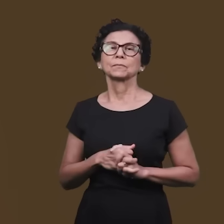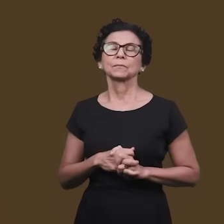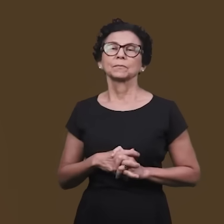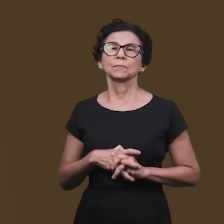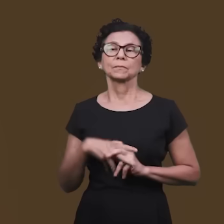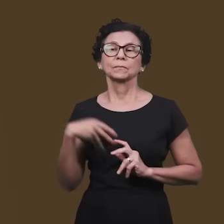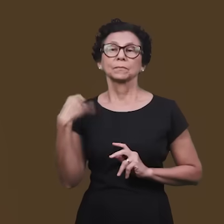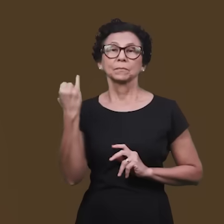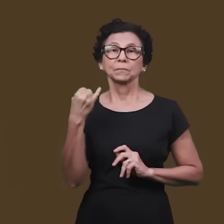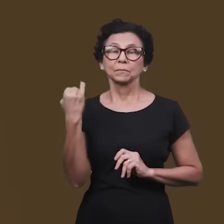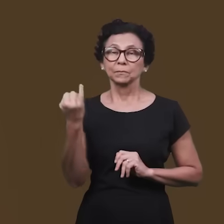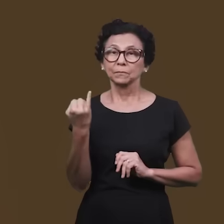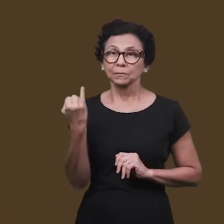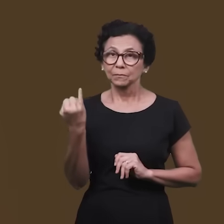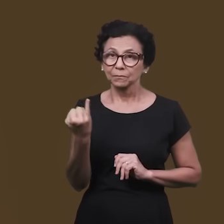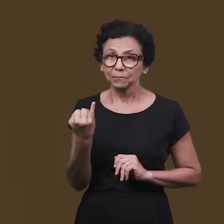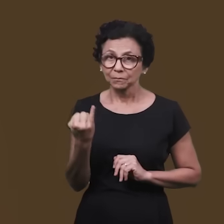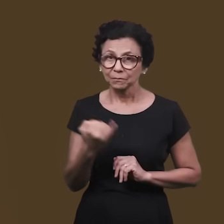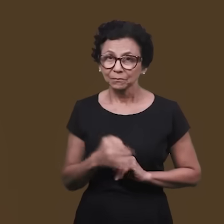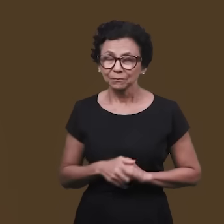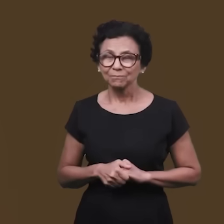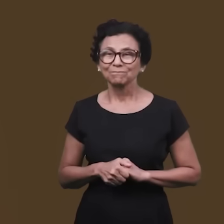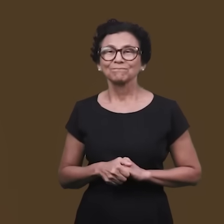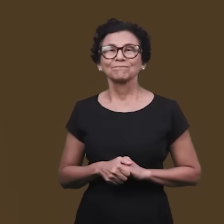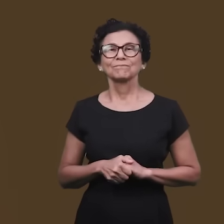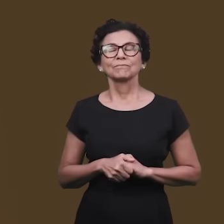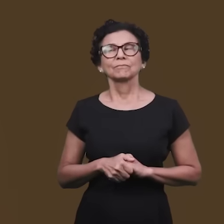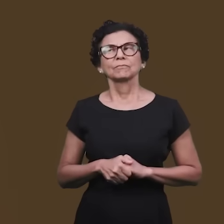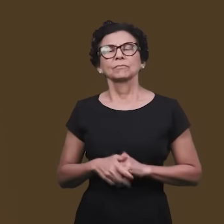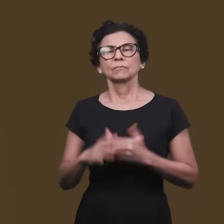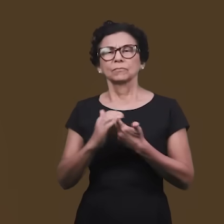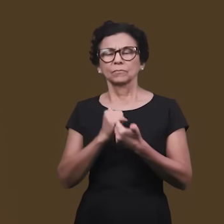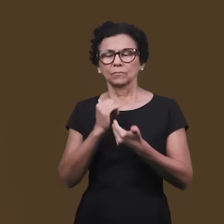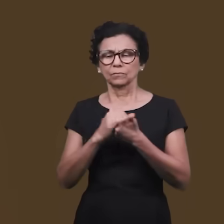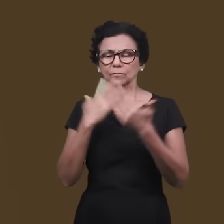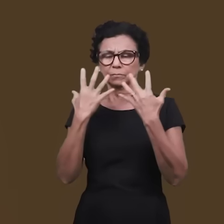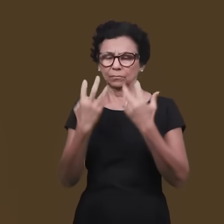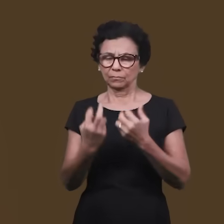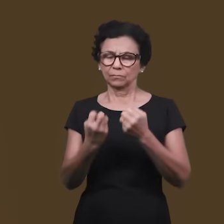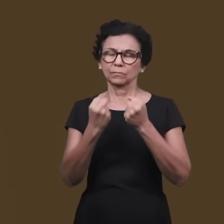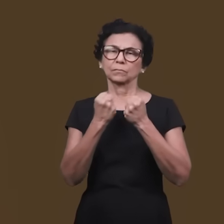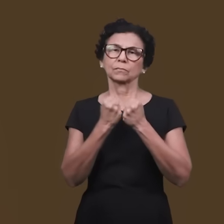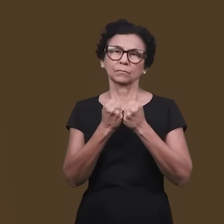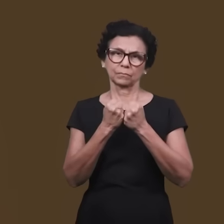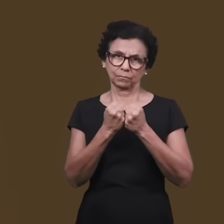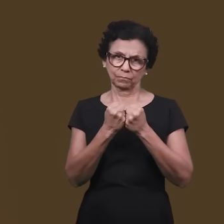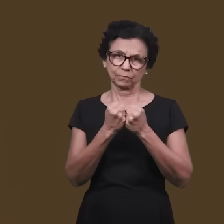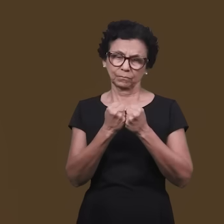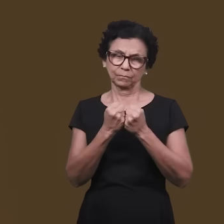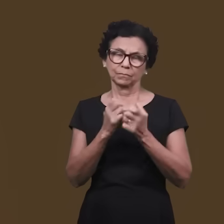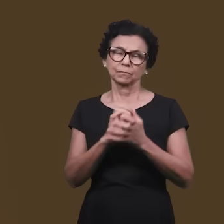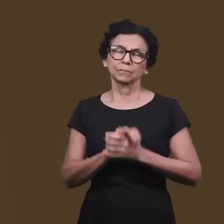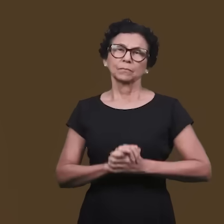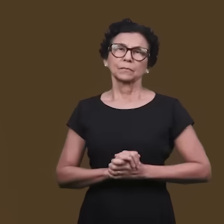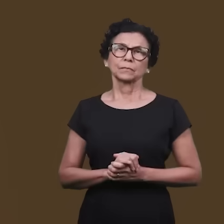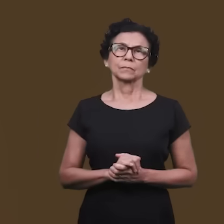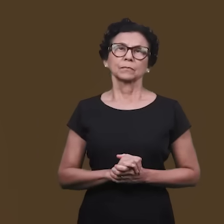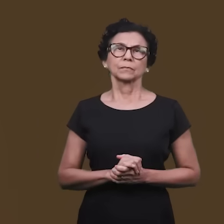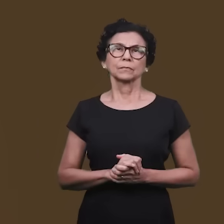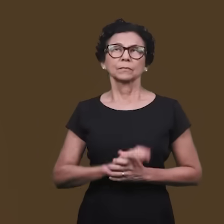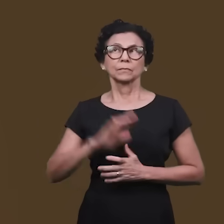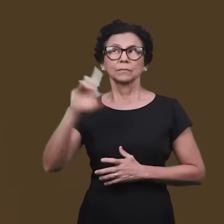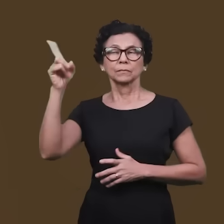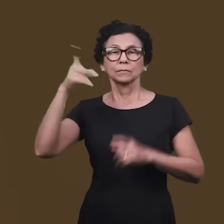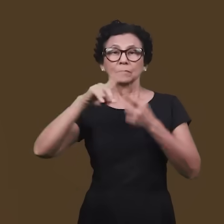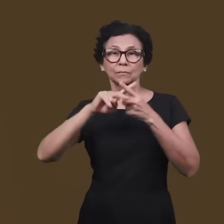importância da aceitação da disciplina, da aceitação da palavra de correção. A palavra fala que Deus corrige a quem